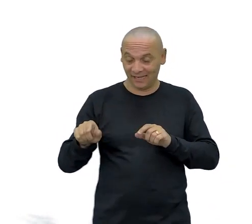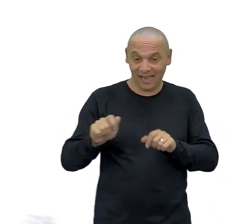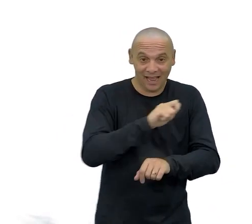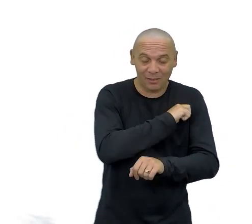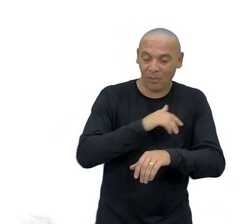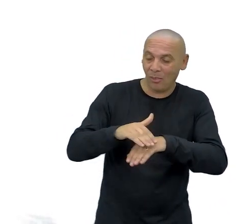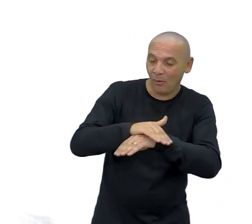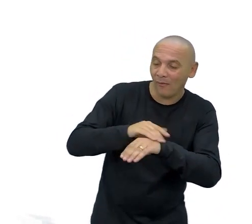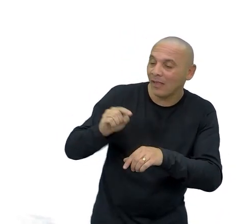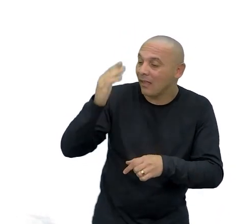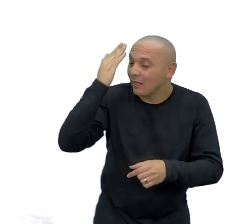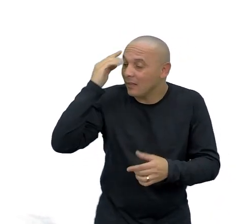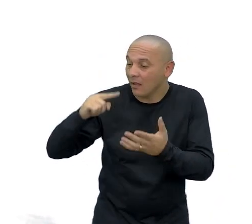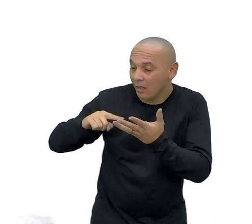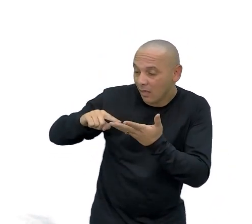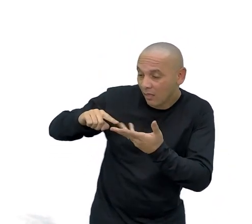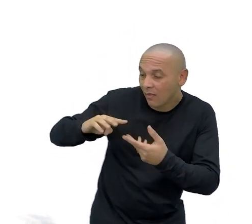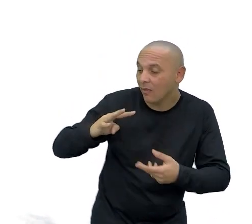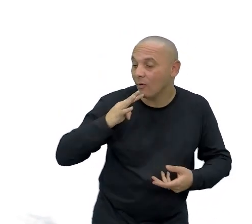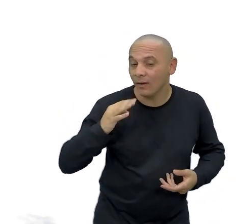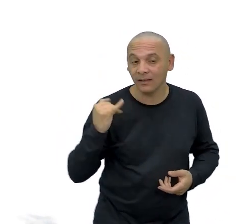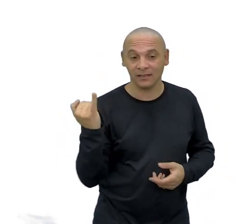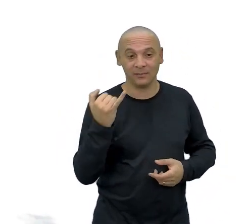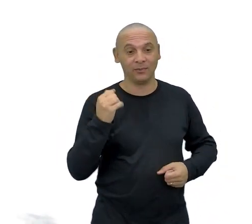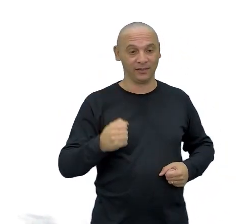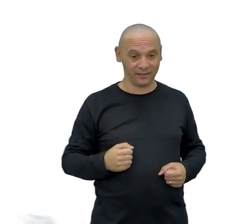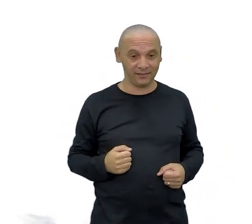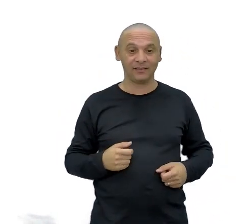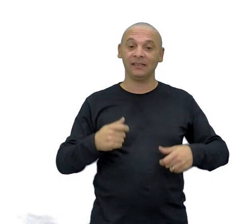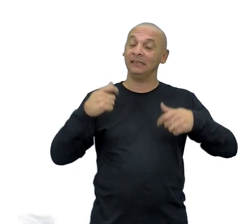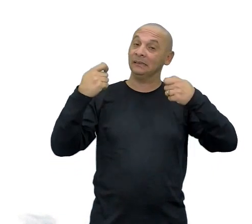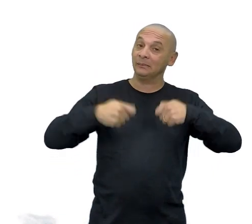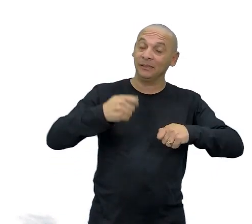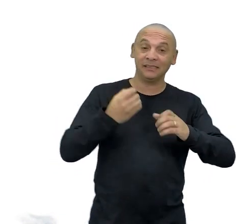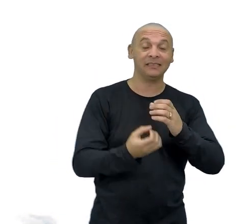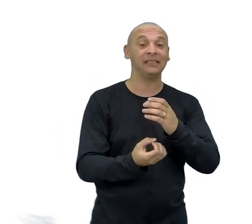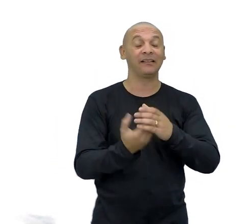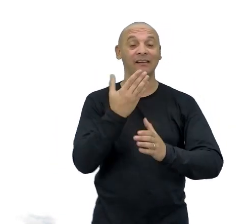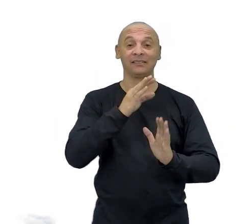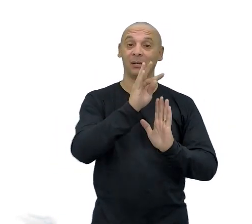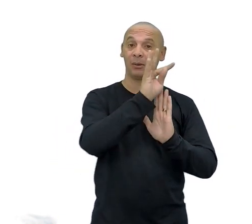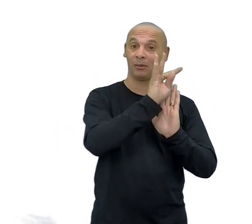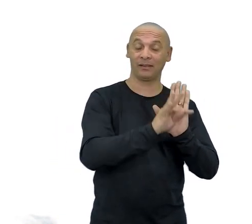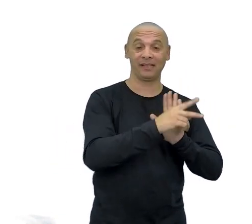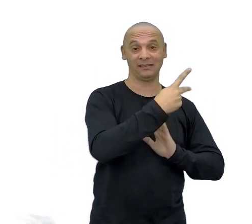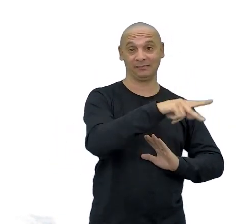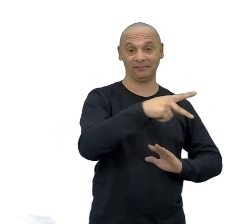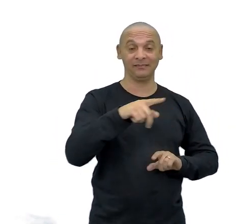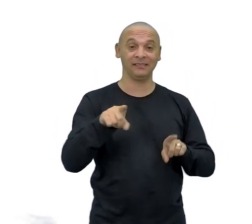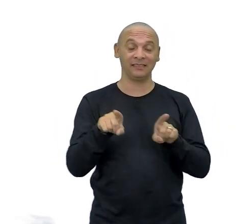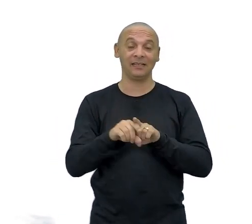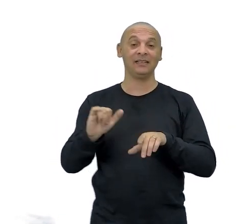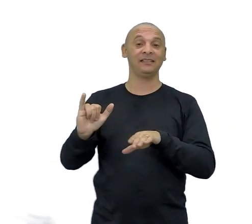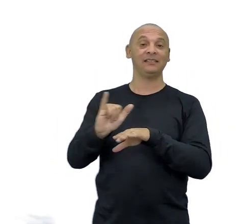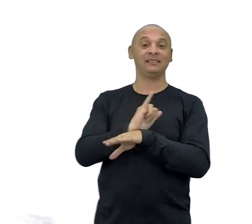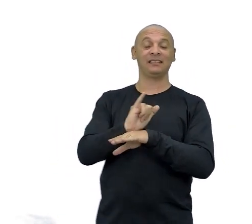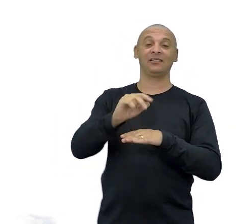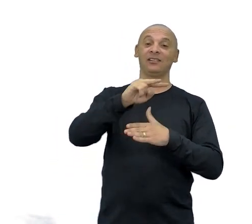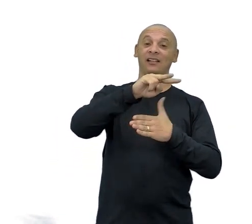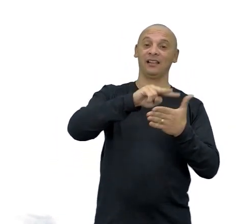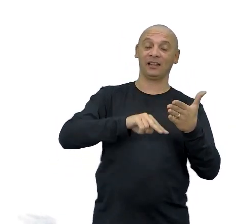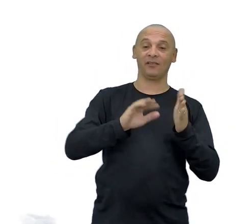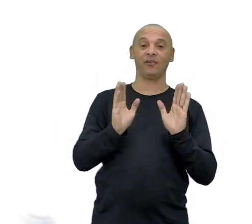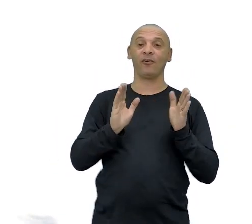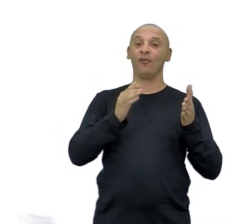estudante. É necessário apropriar-se dos sistemas de produção textual e das estratégias leitoras com enfoque